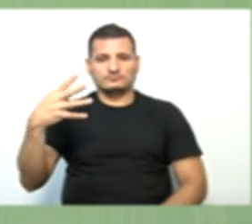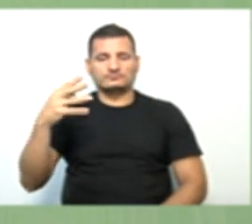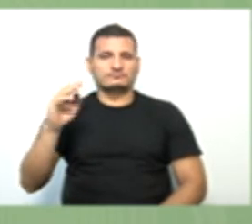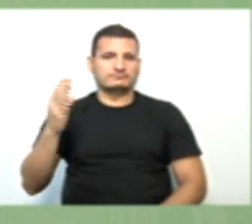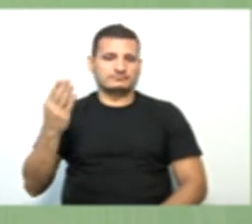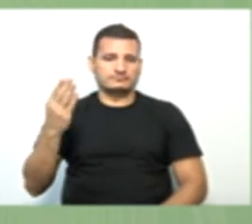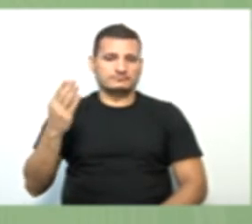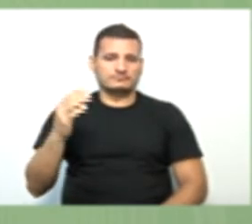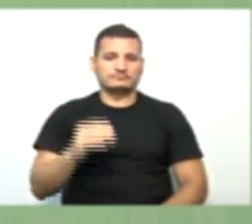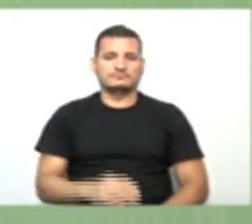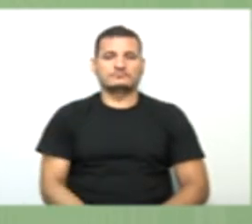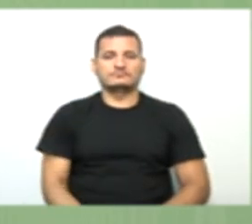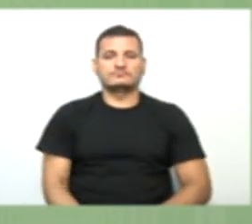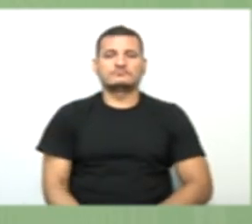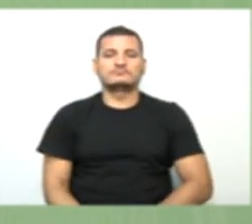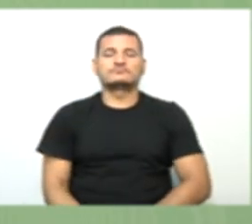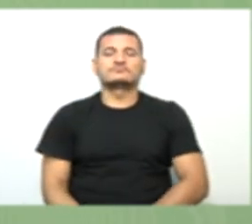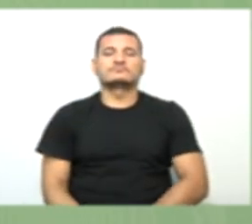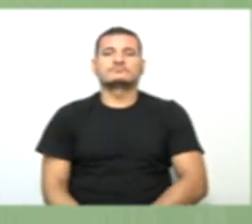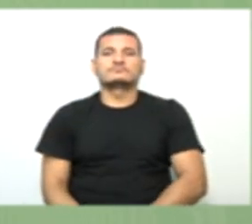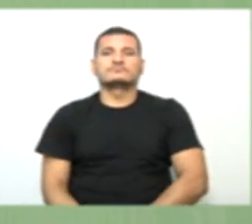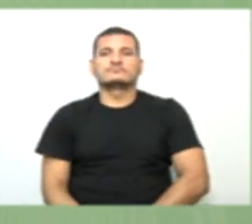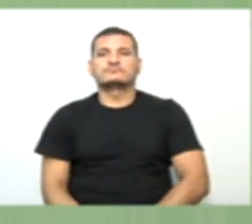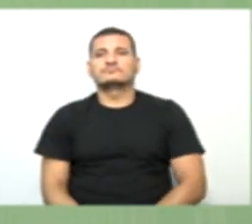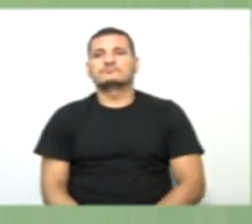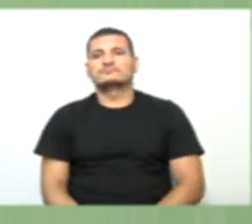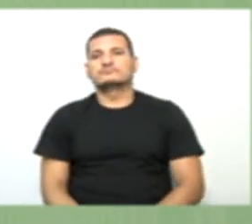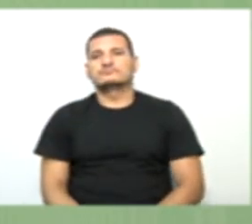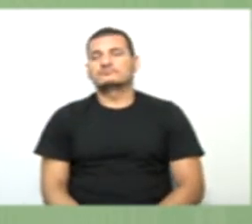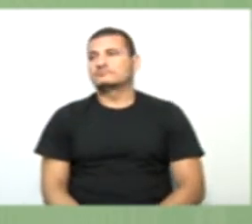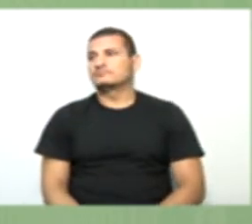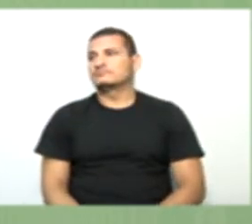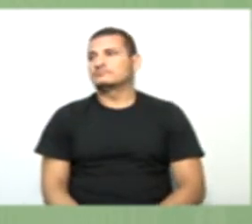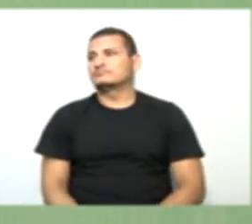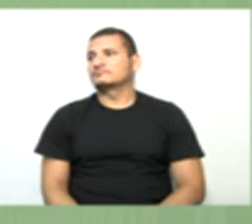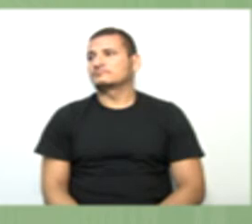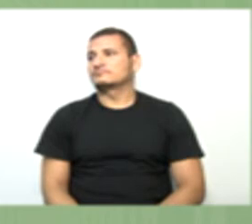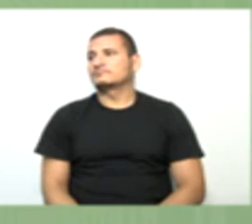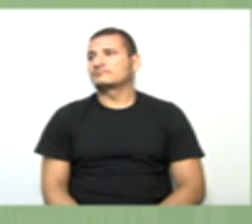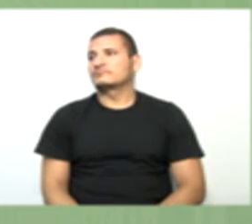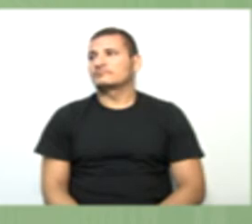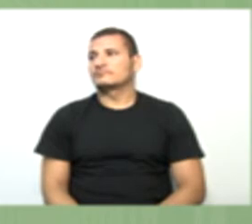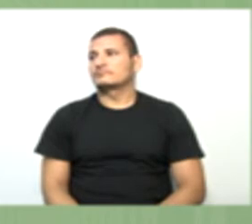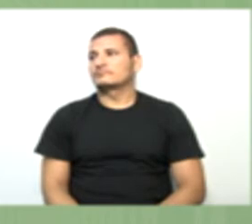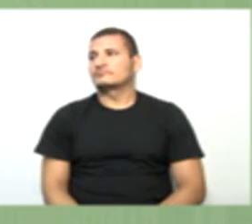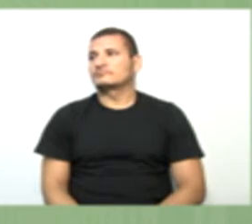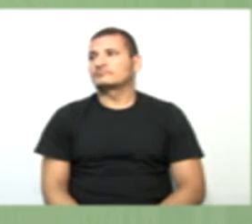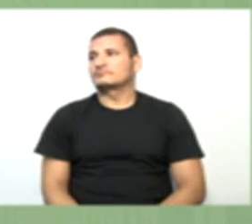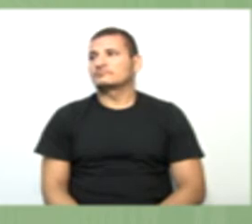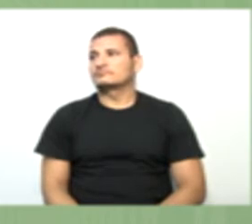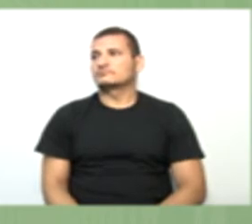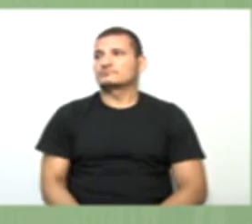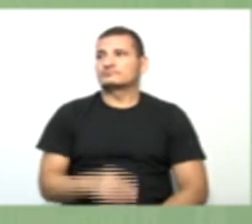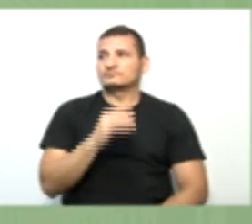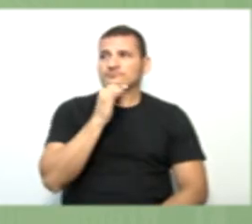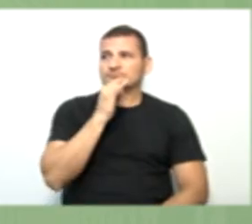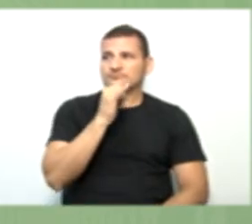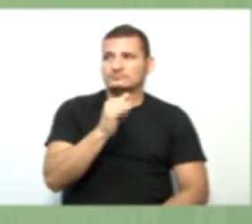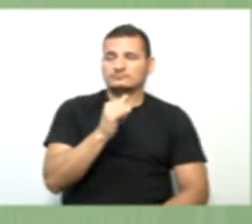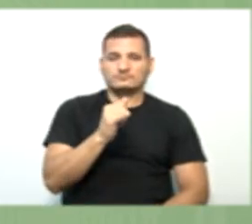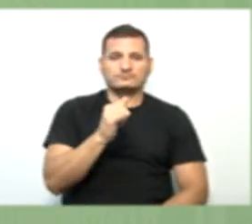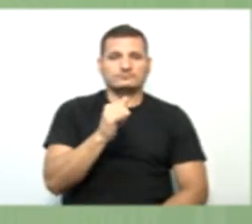dois elementos dá falso. Se por acaso um desses elementos for verdadeiro,